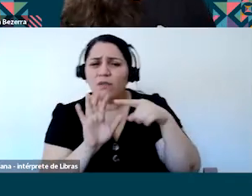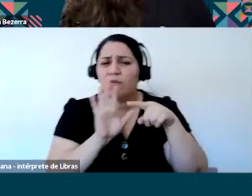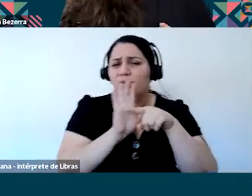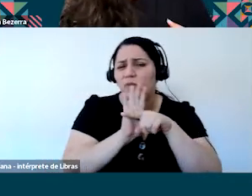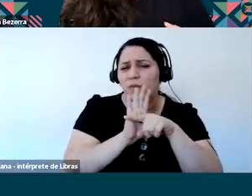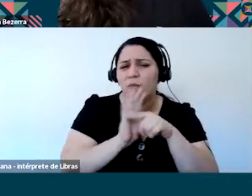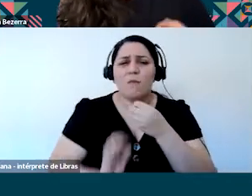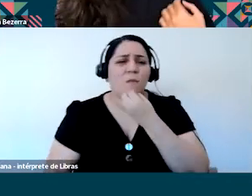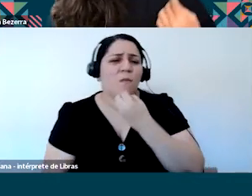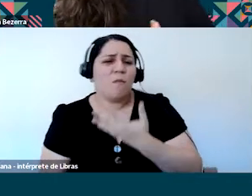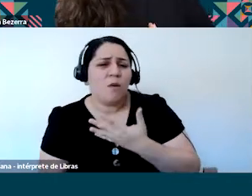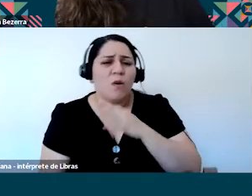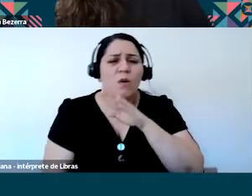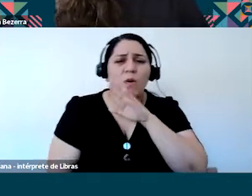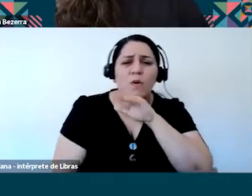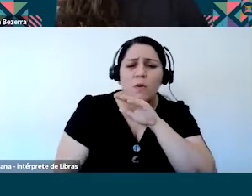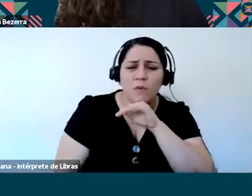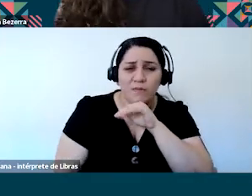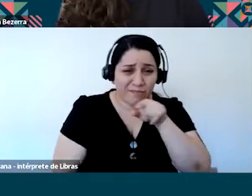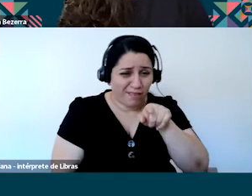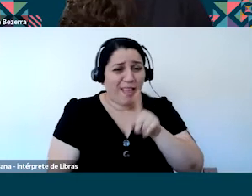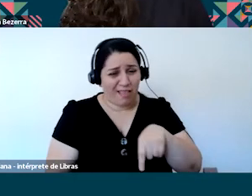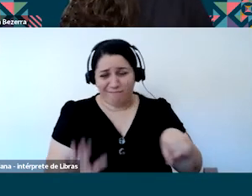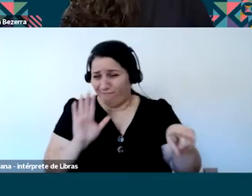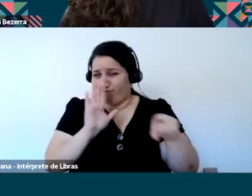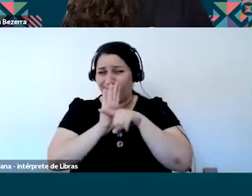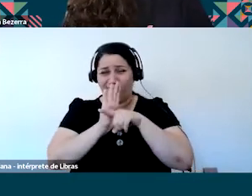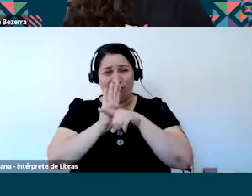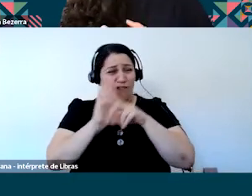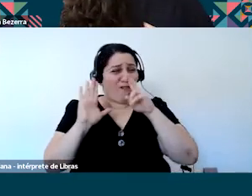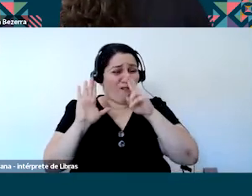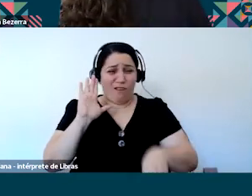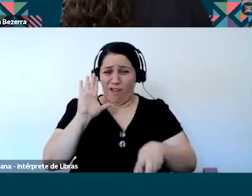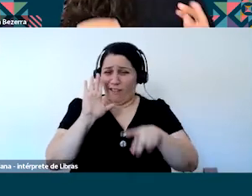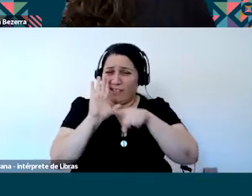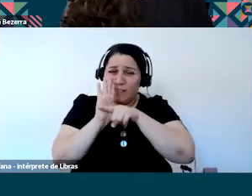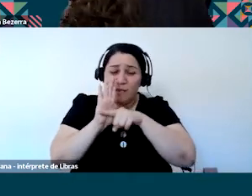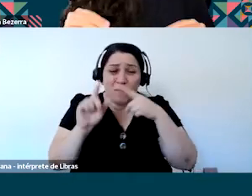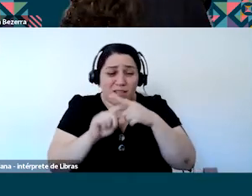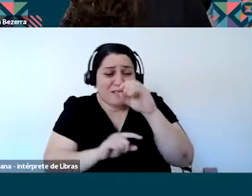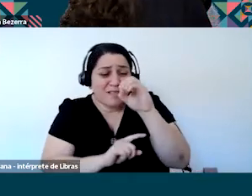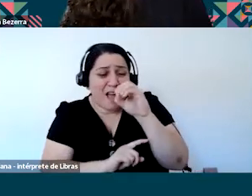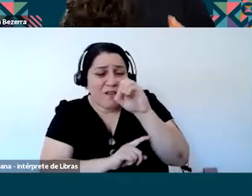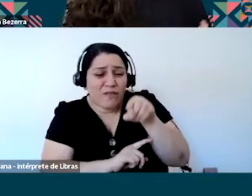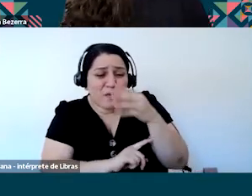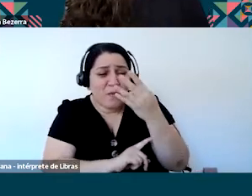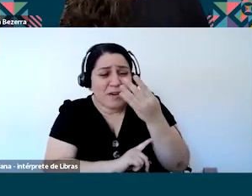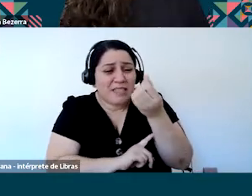negativo? Não sei. Então, esse é um valor extremamente negativo, tá, gente? Porque é apenas